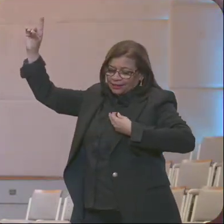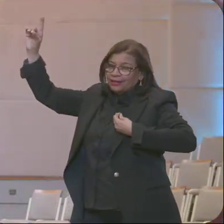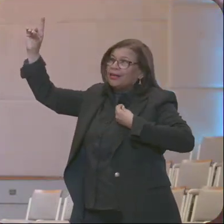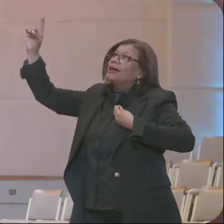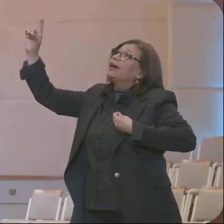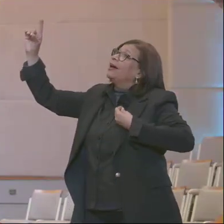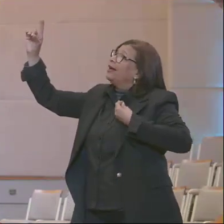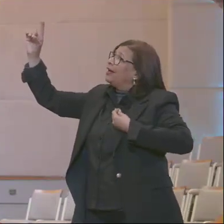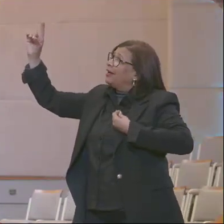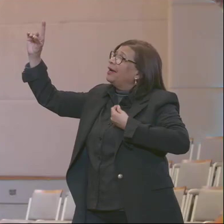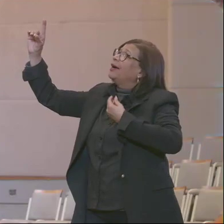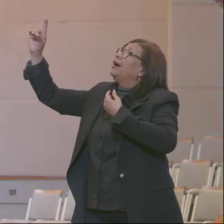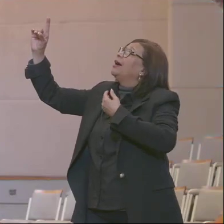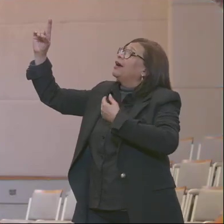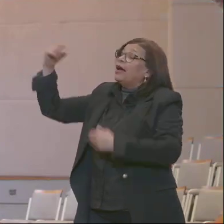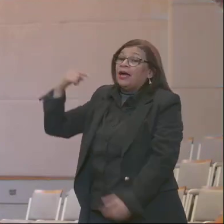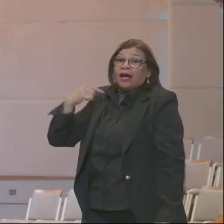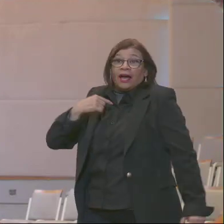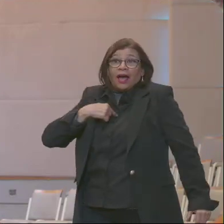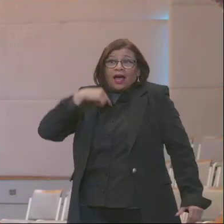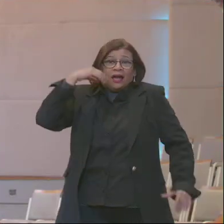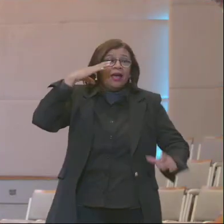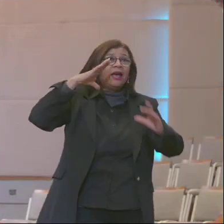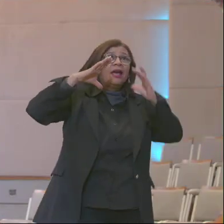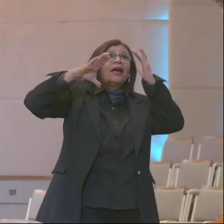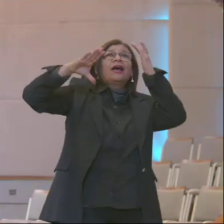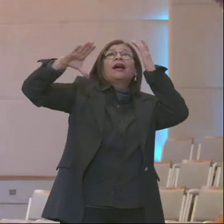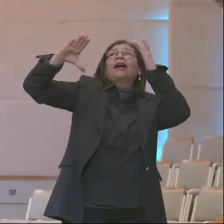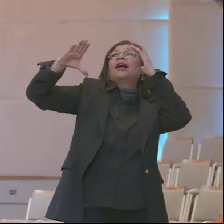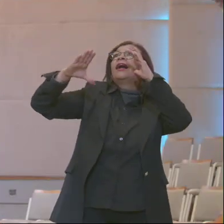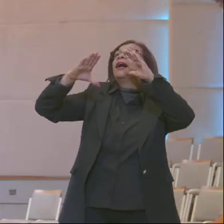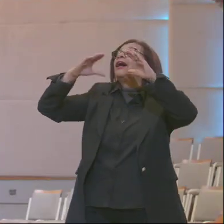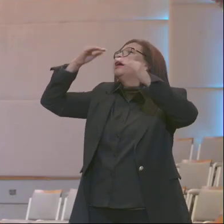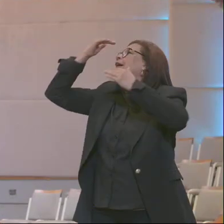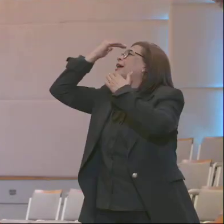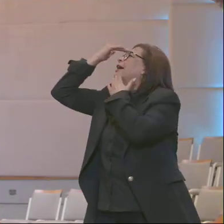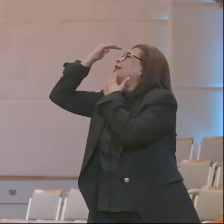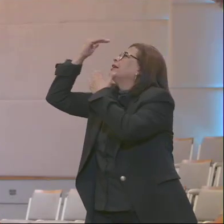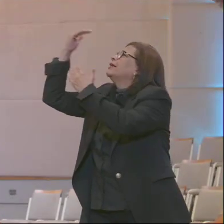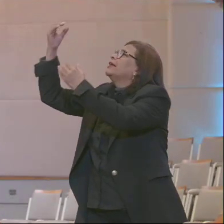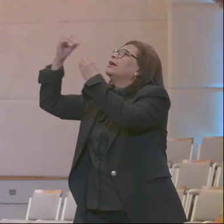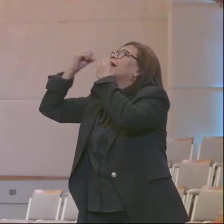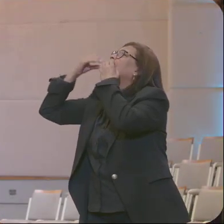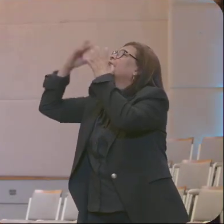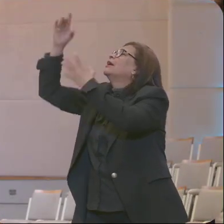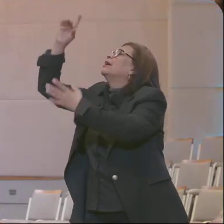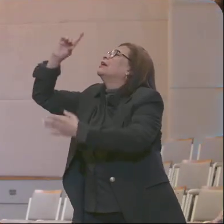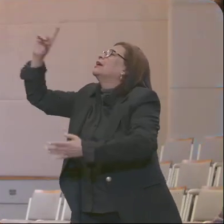Bondade.